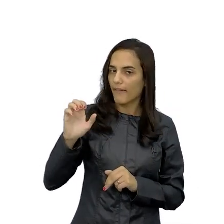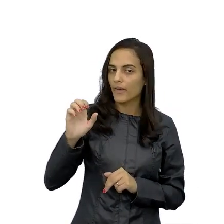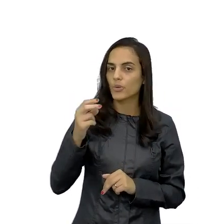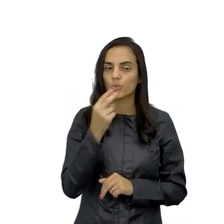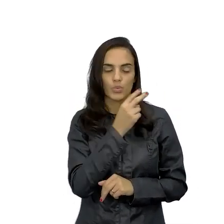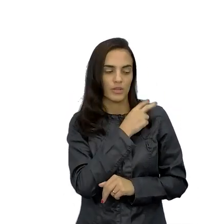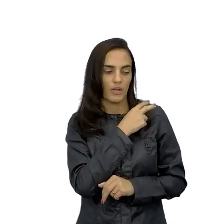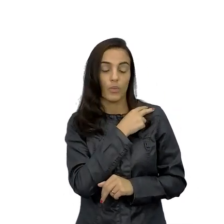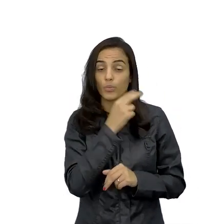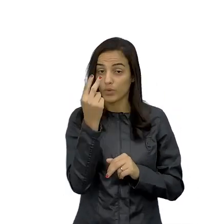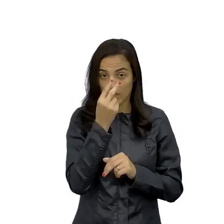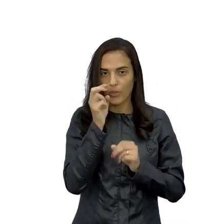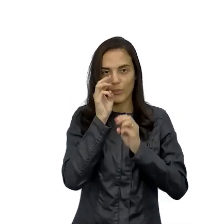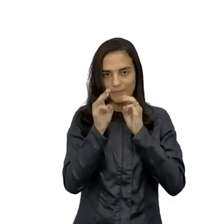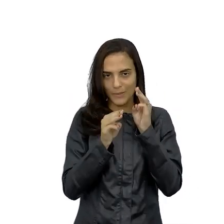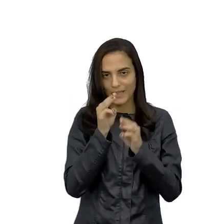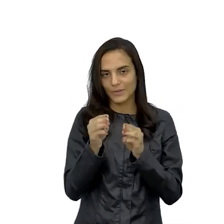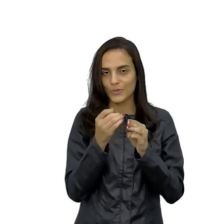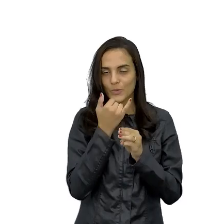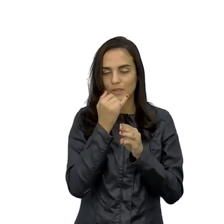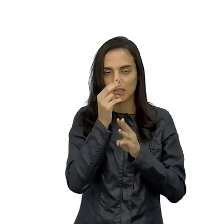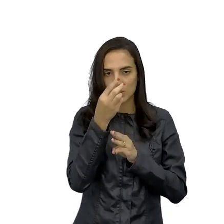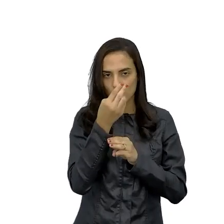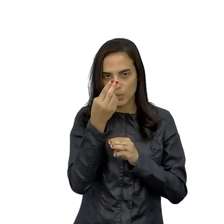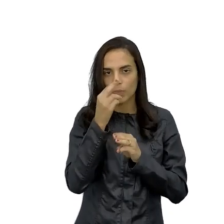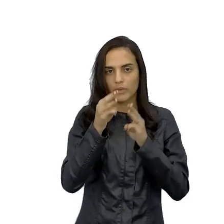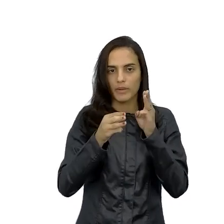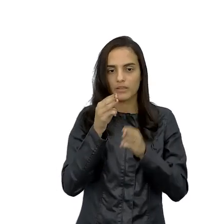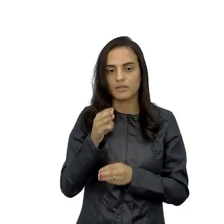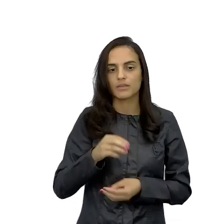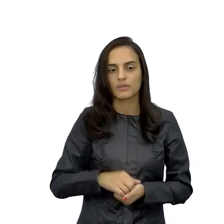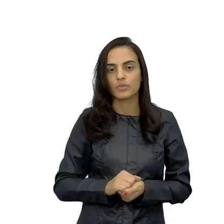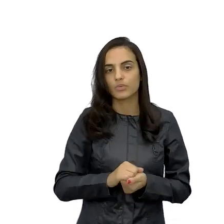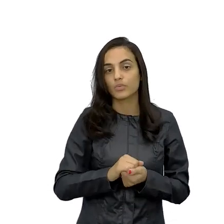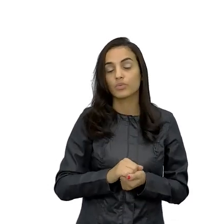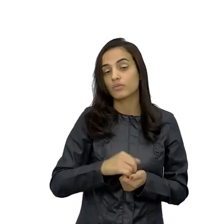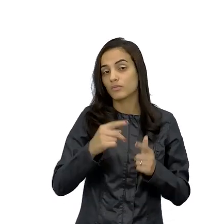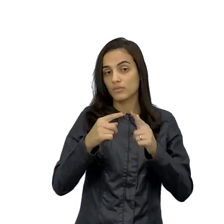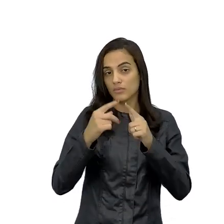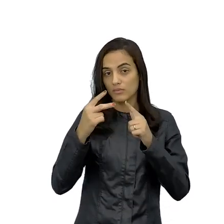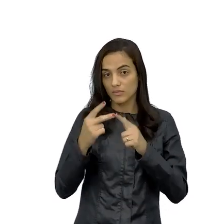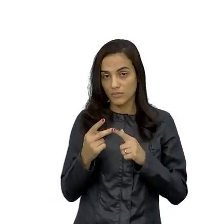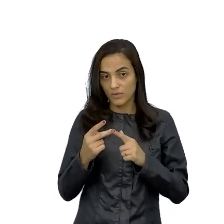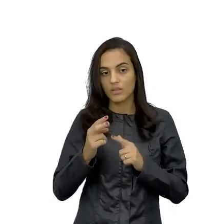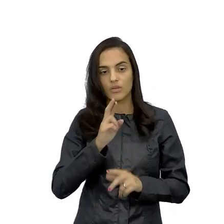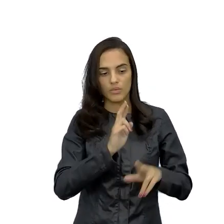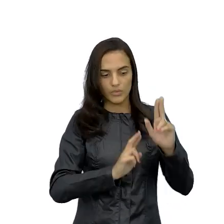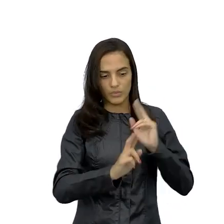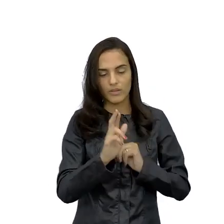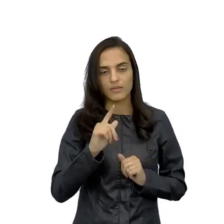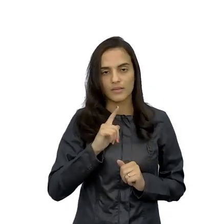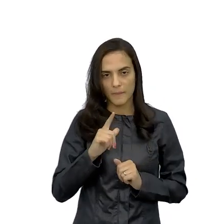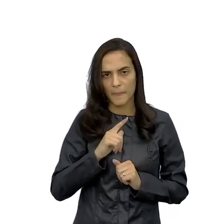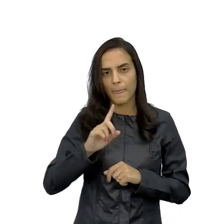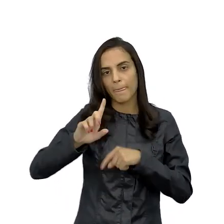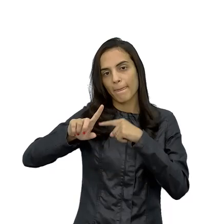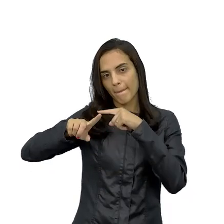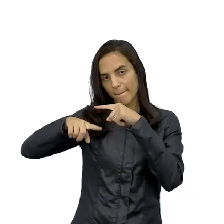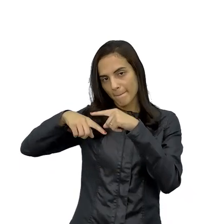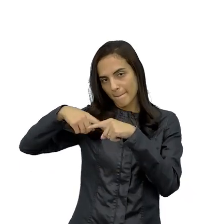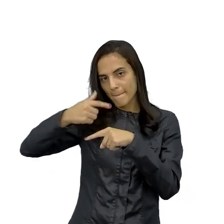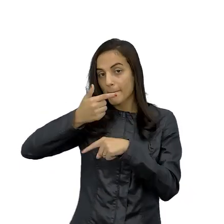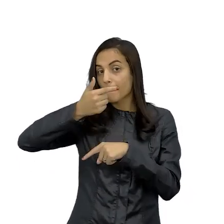segundo bimestre, tá? Então, estes 2 elementos a gente pegou ali nos resultados. Depois nós fomos para